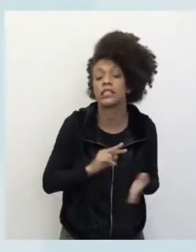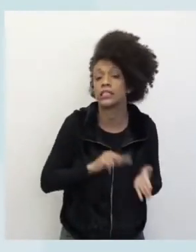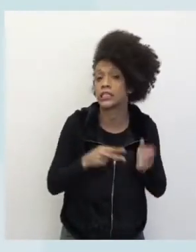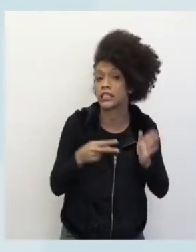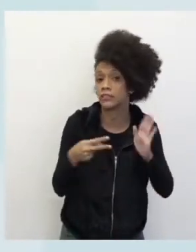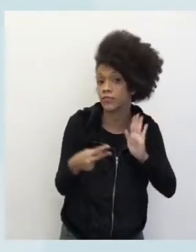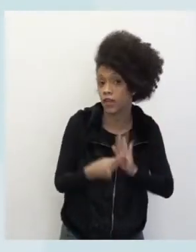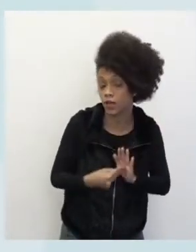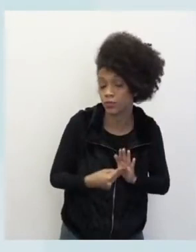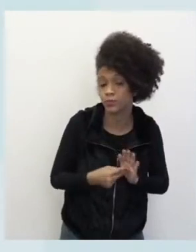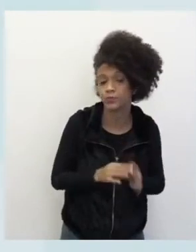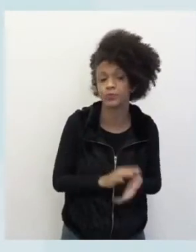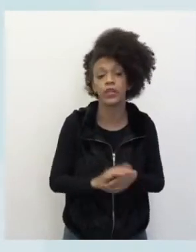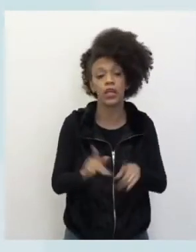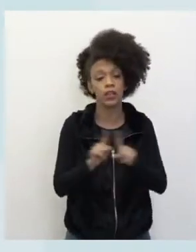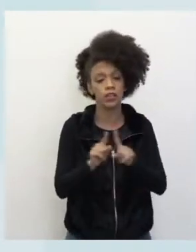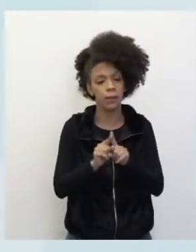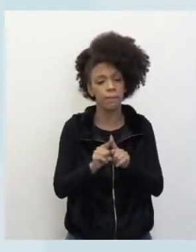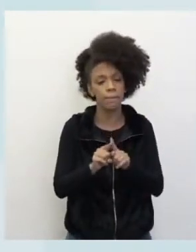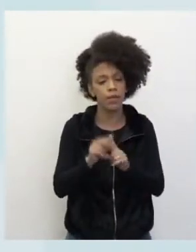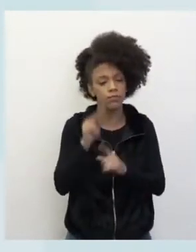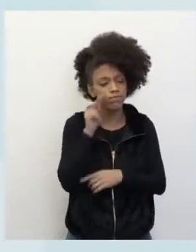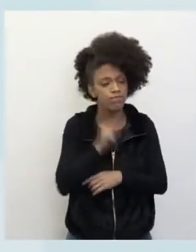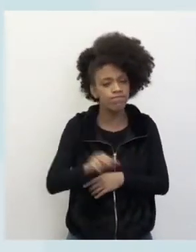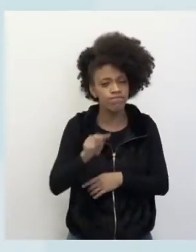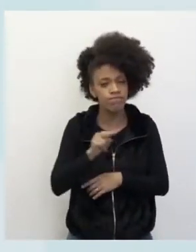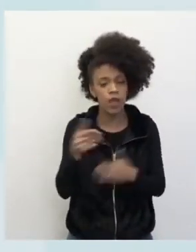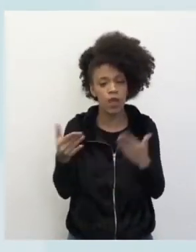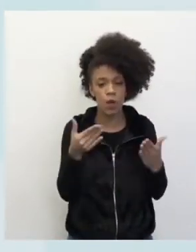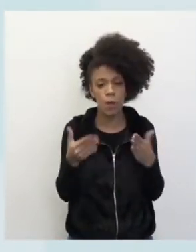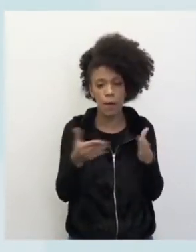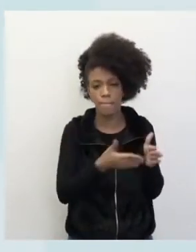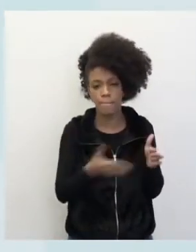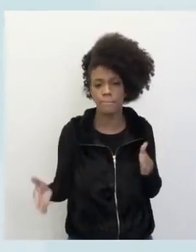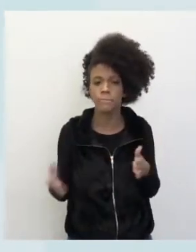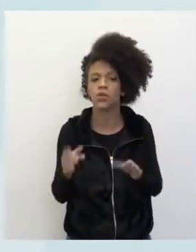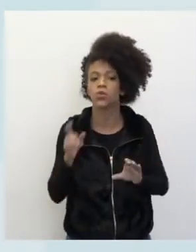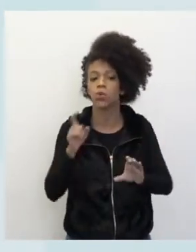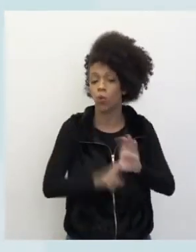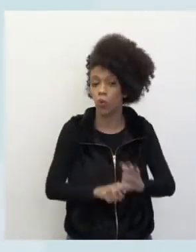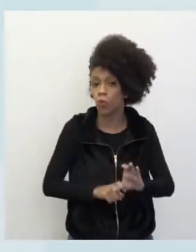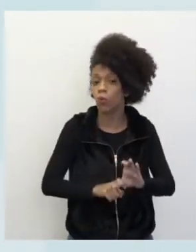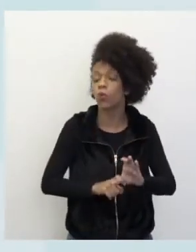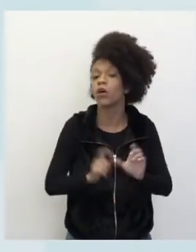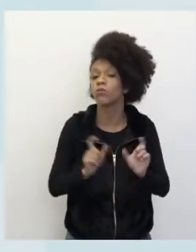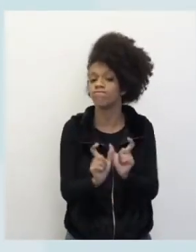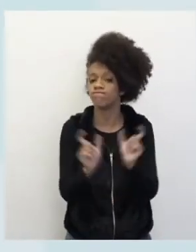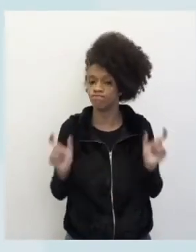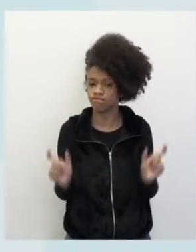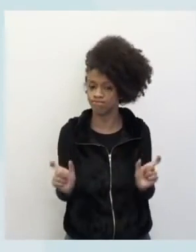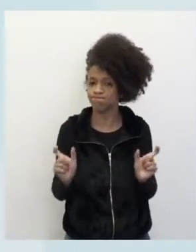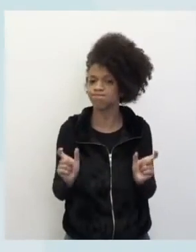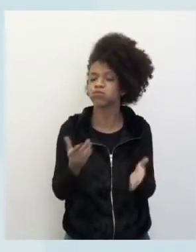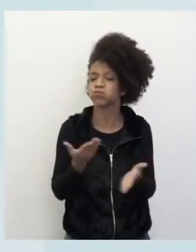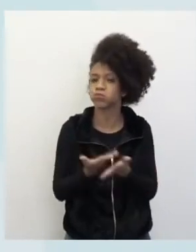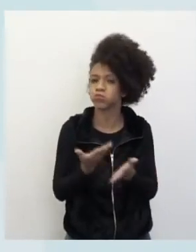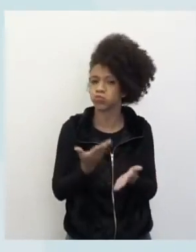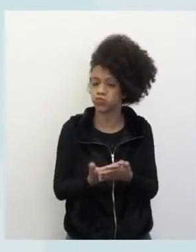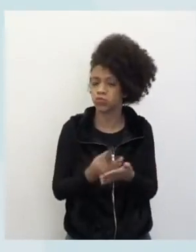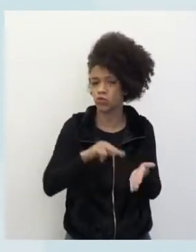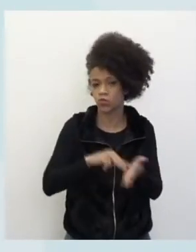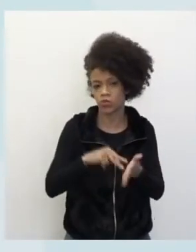bom? Analisamos também exemplos de períodos compostos por subordinação adverbial e estudamos os tipos de